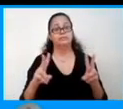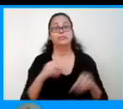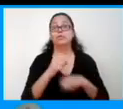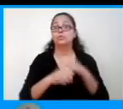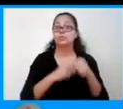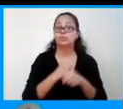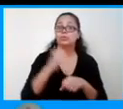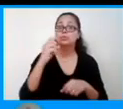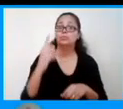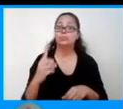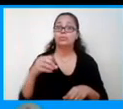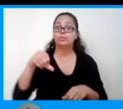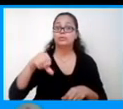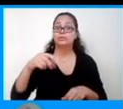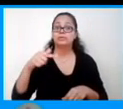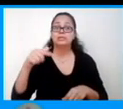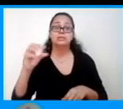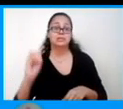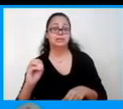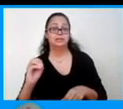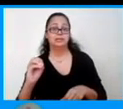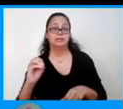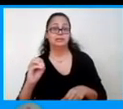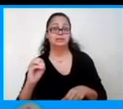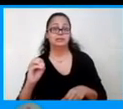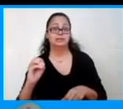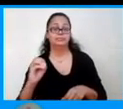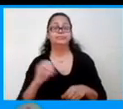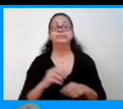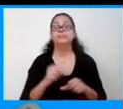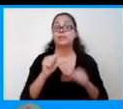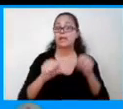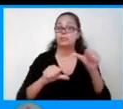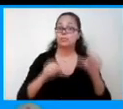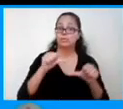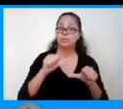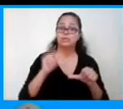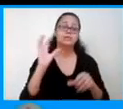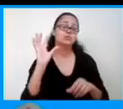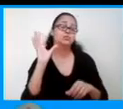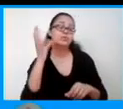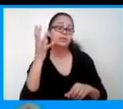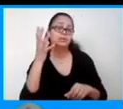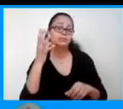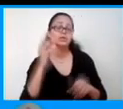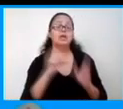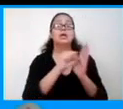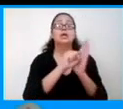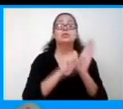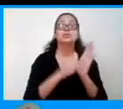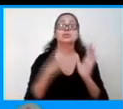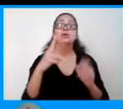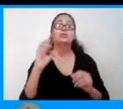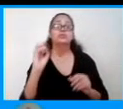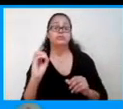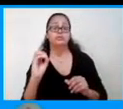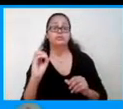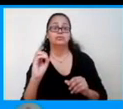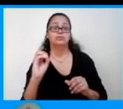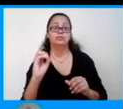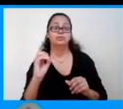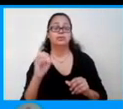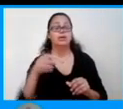70, iniciou-se a análise, né, das alterações do microclima paulistano e no século XX observou-se